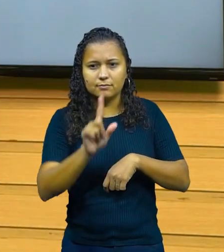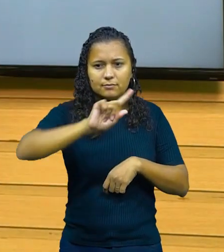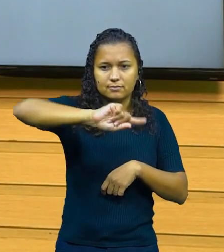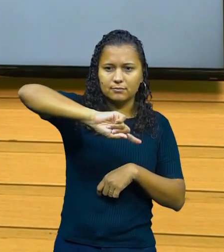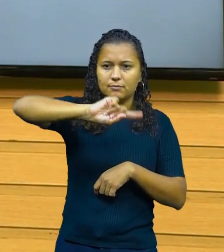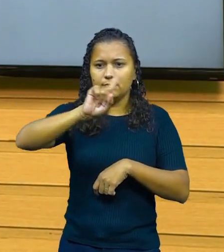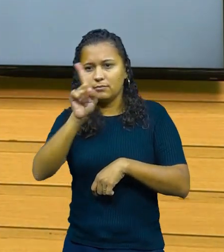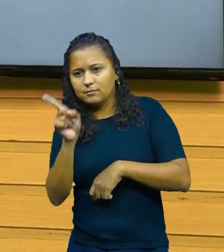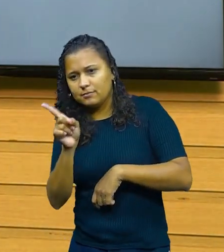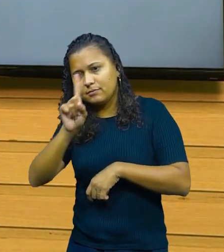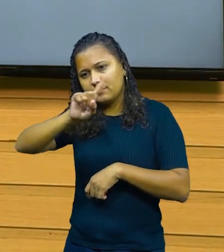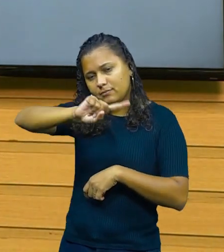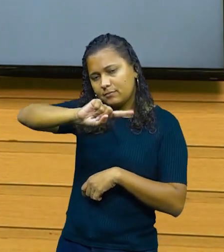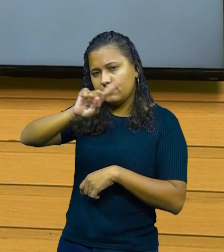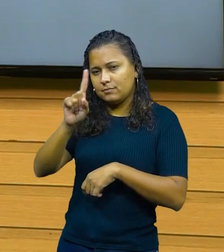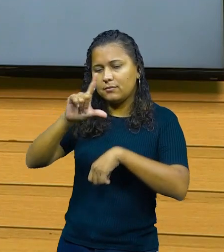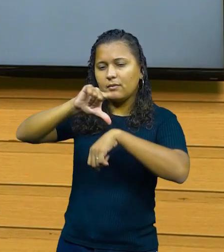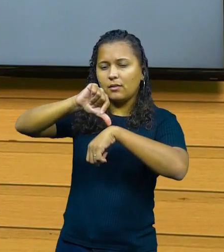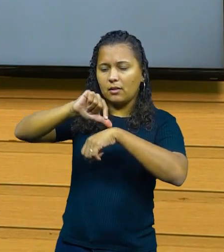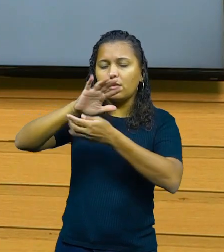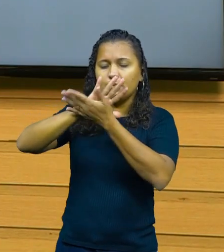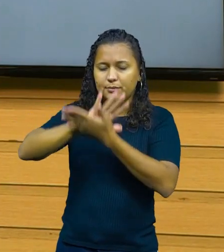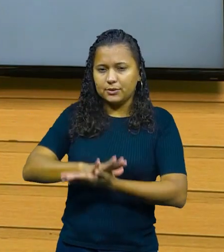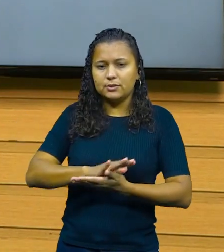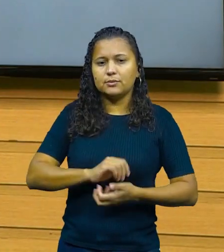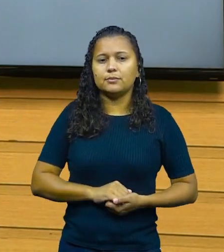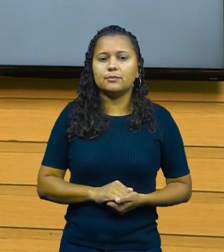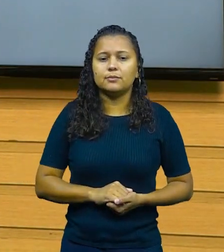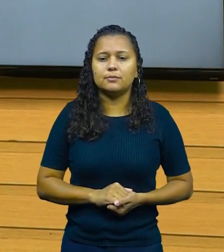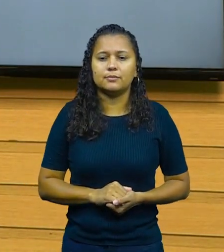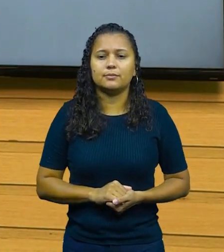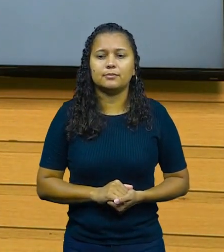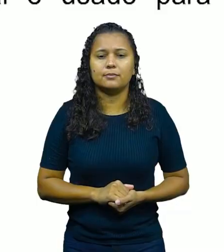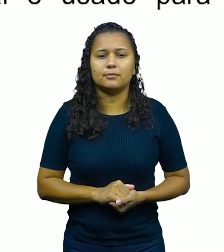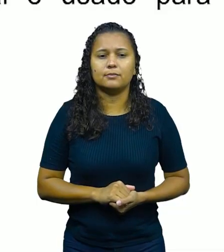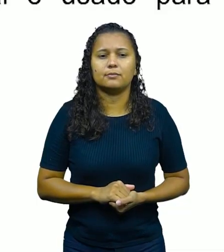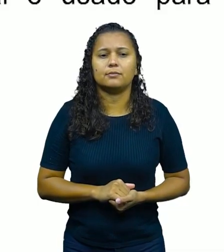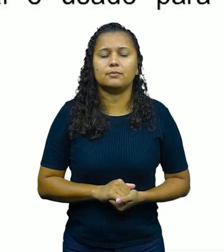dentro do mostrador de pressão, ali, o relógio de pressão, como a gente chama.